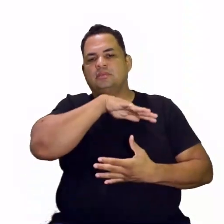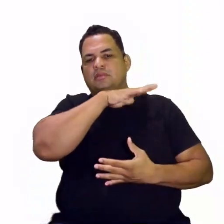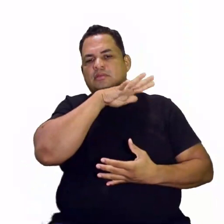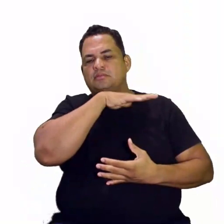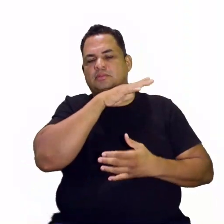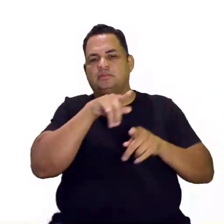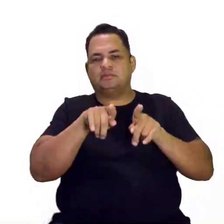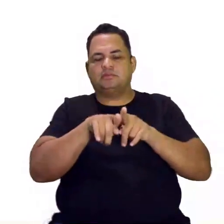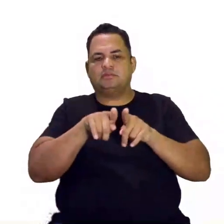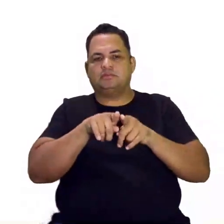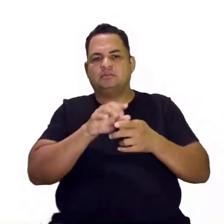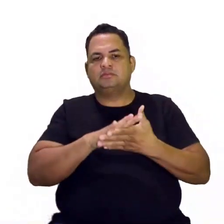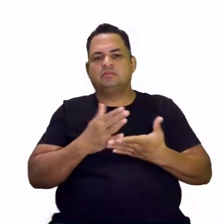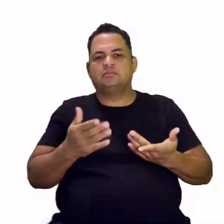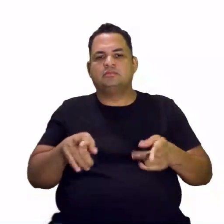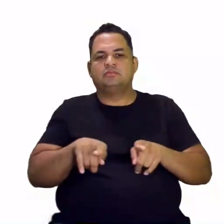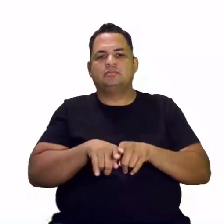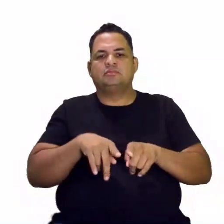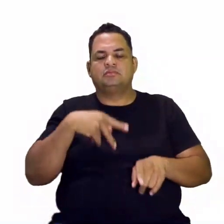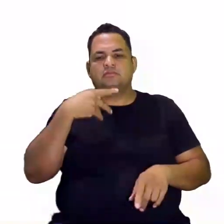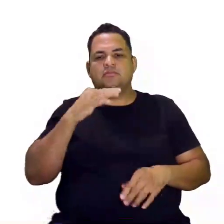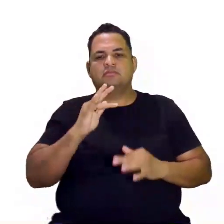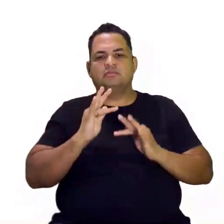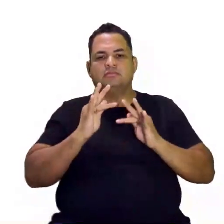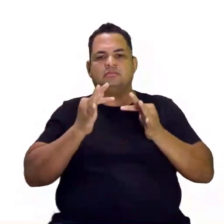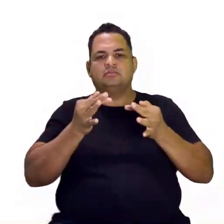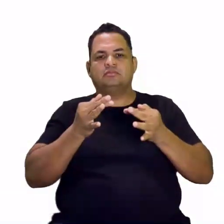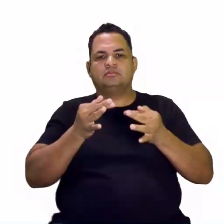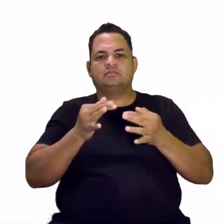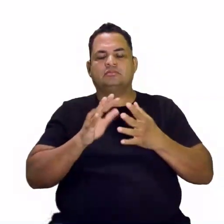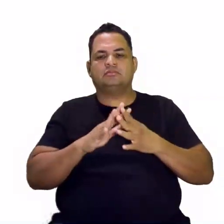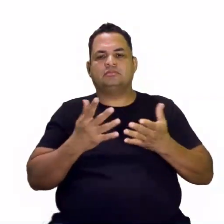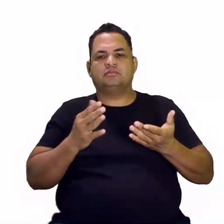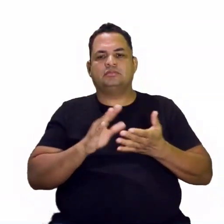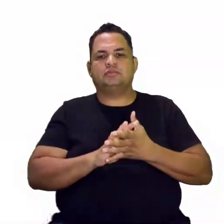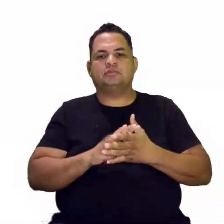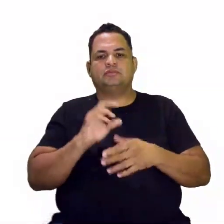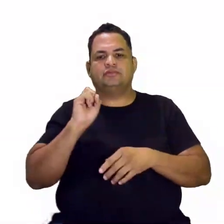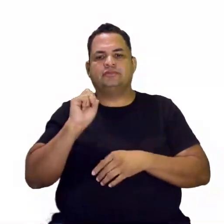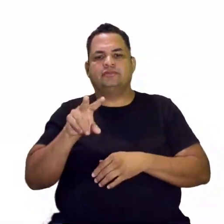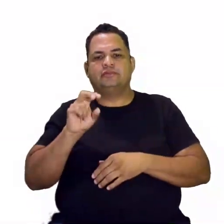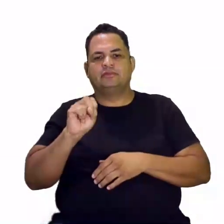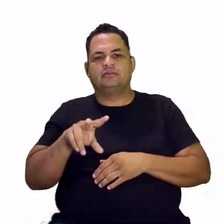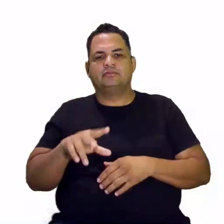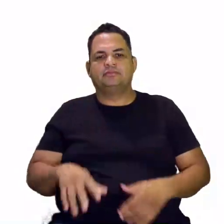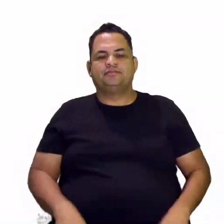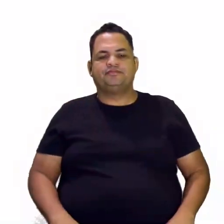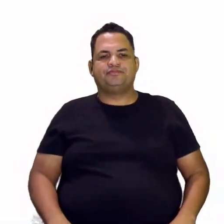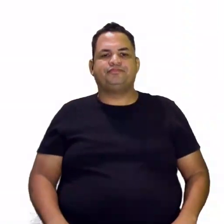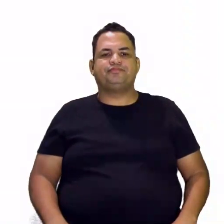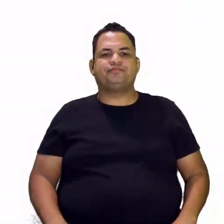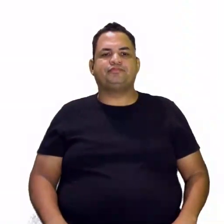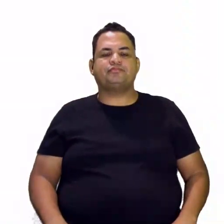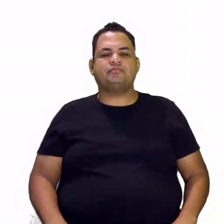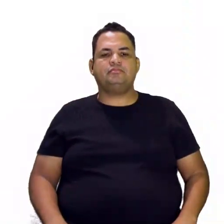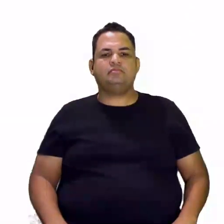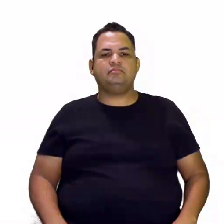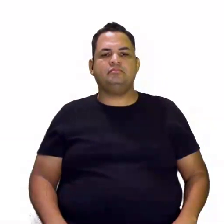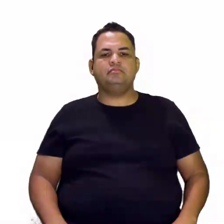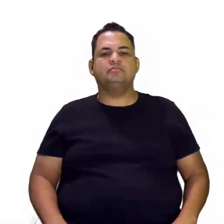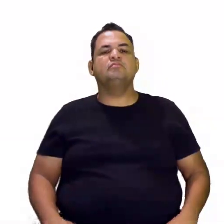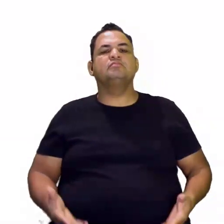gente falou também no finalzinho de quem? Dos vírus, exatamente. Os vírus